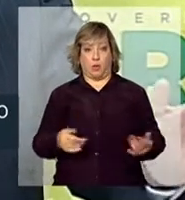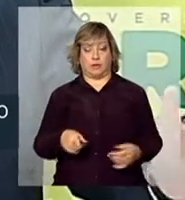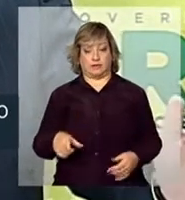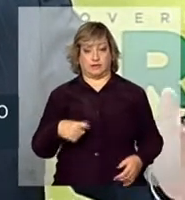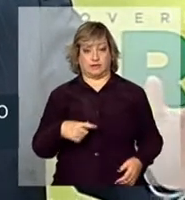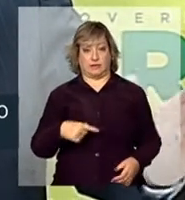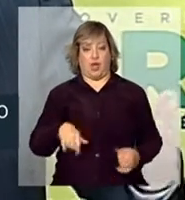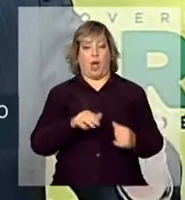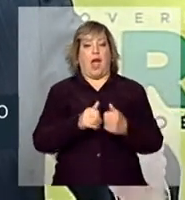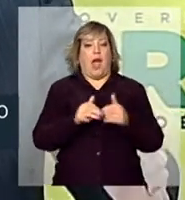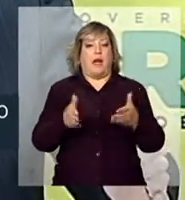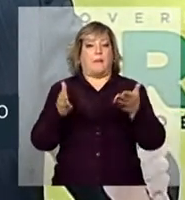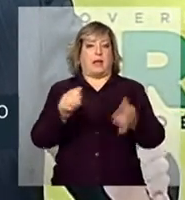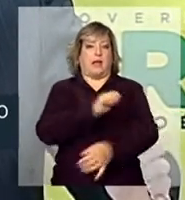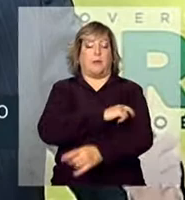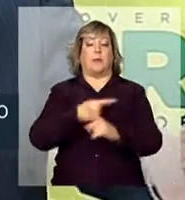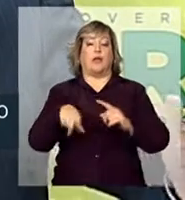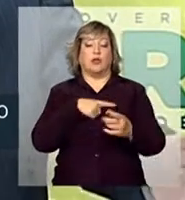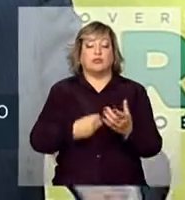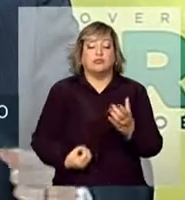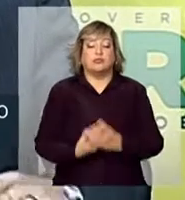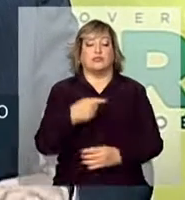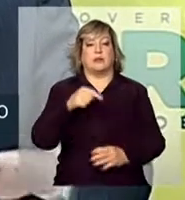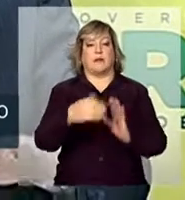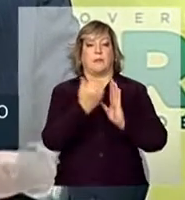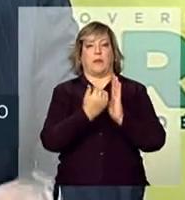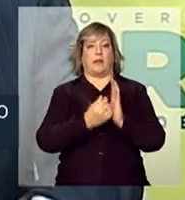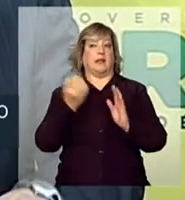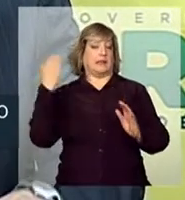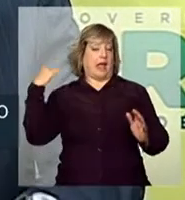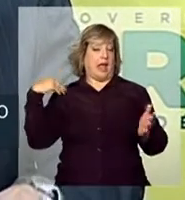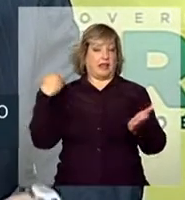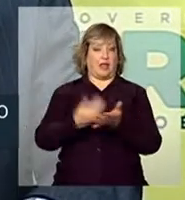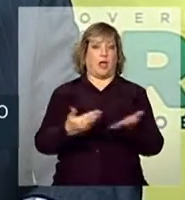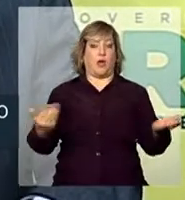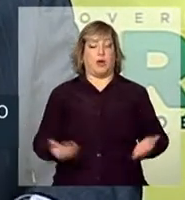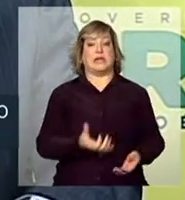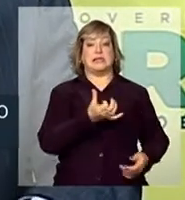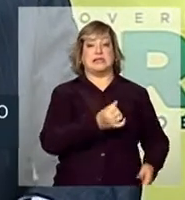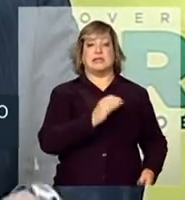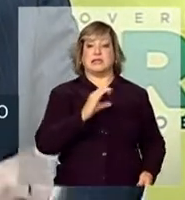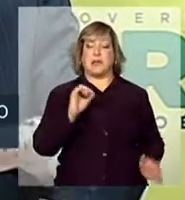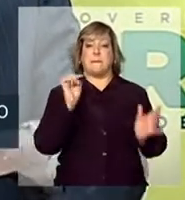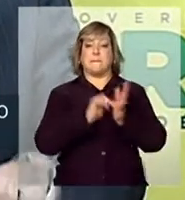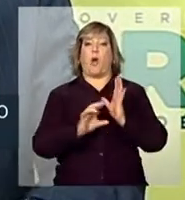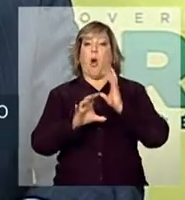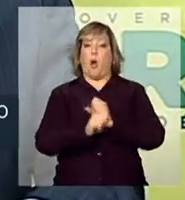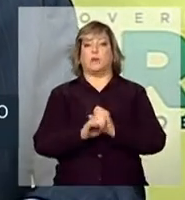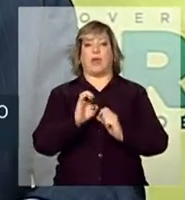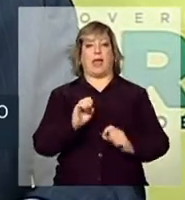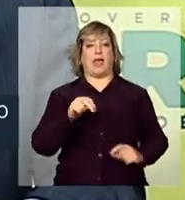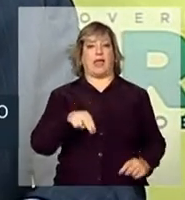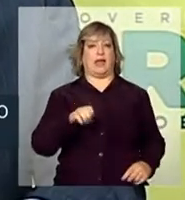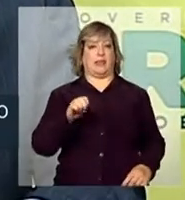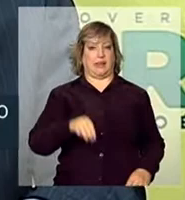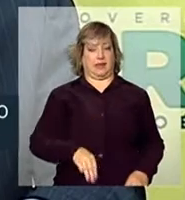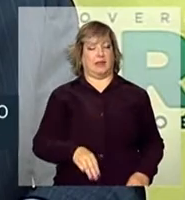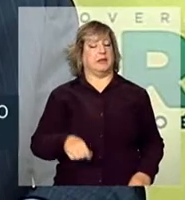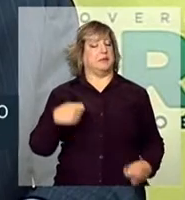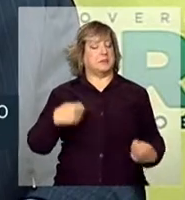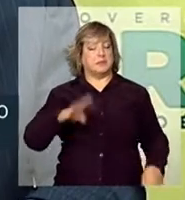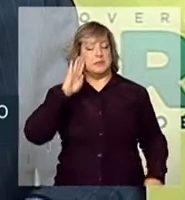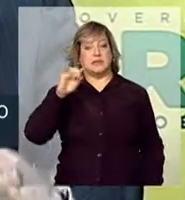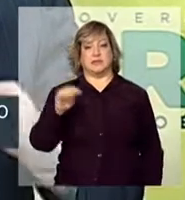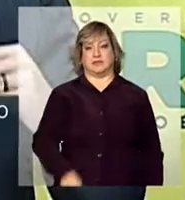do pico nós estamos implantando o programa de lá para cá é 600 pontos né Ah e não há nenhuma outra porta de acesso